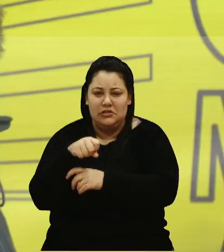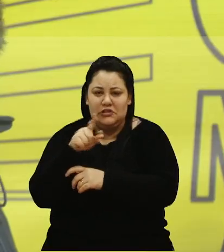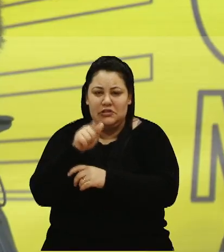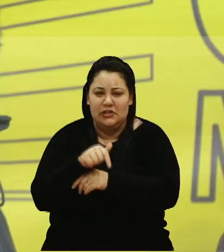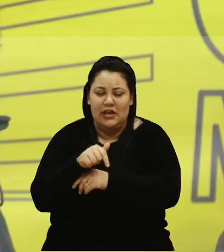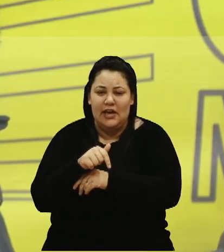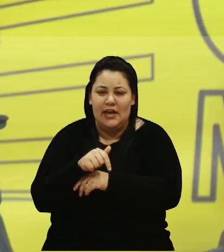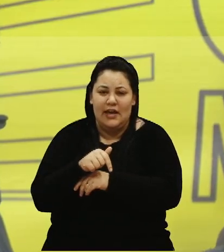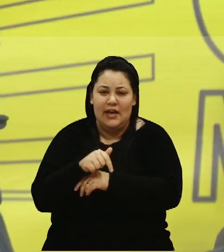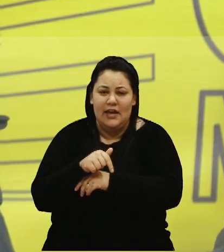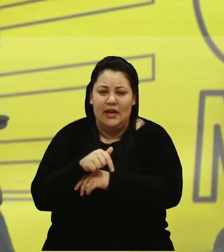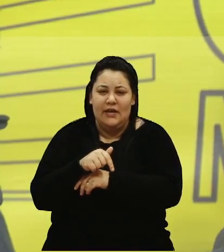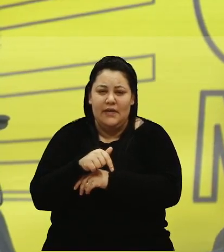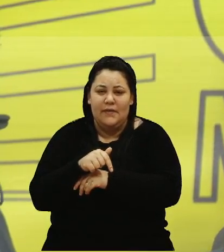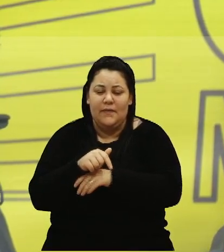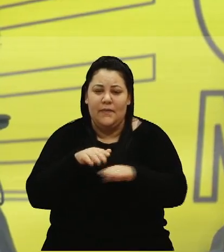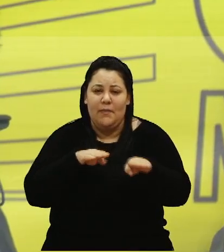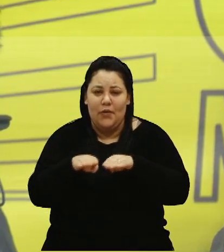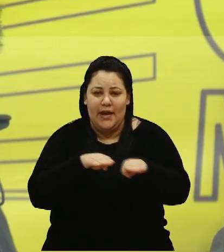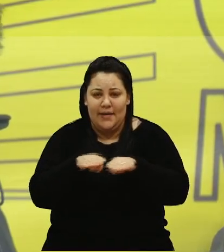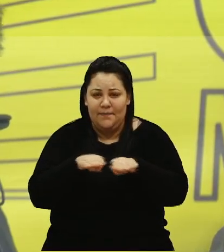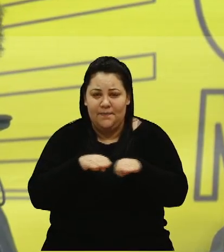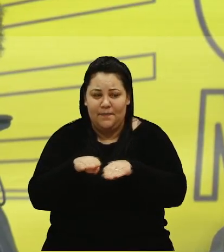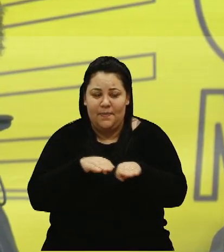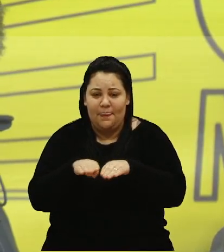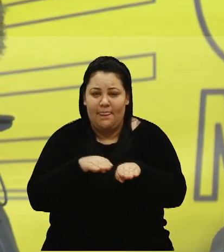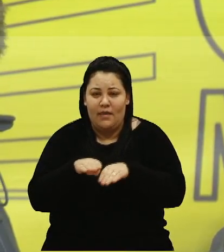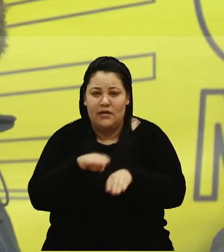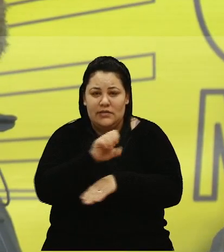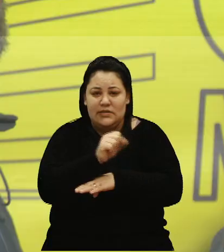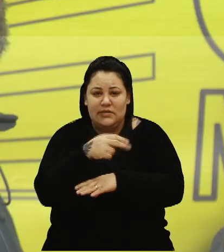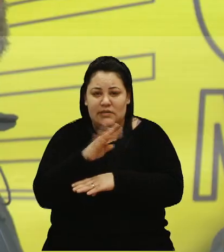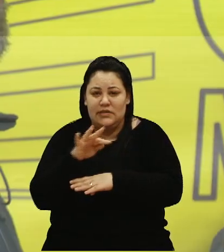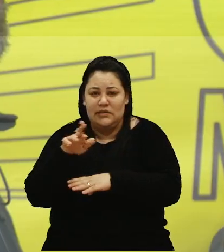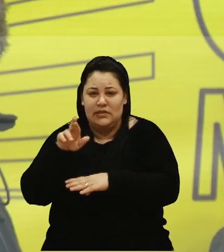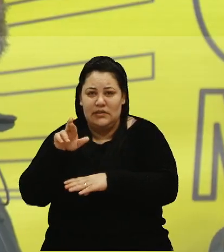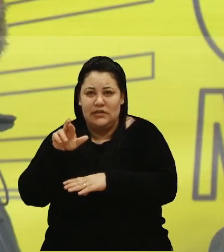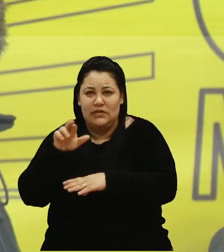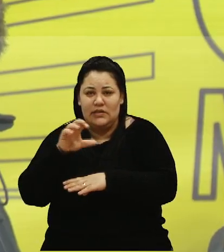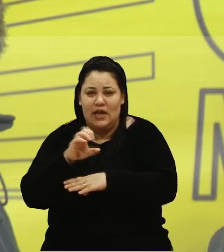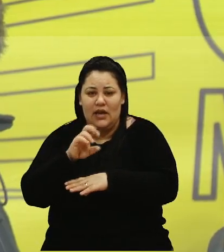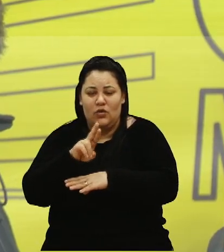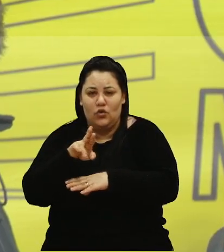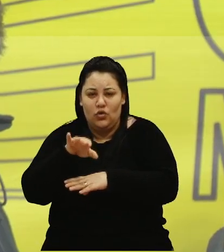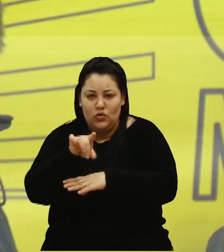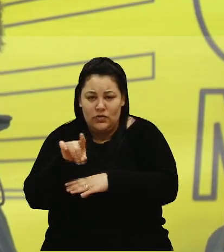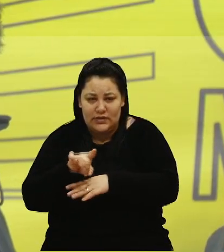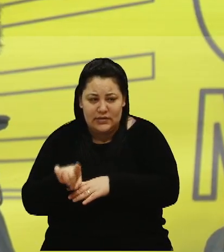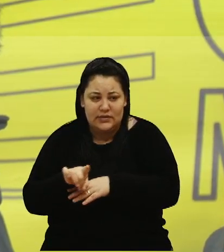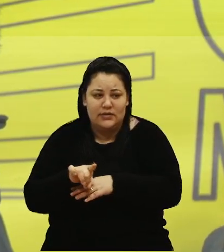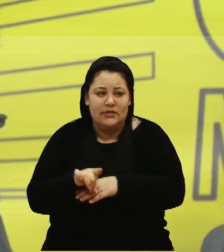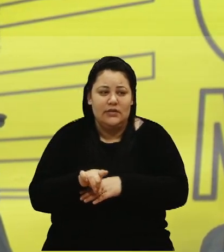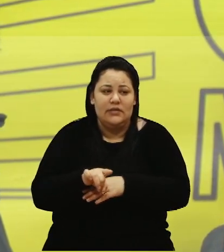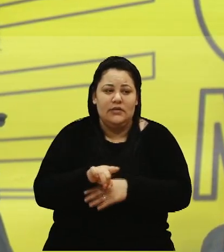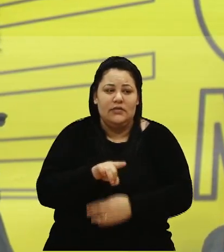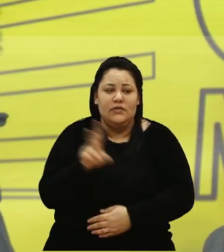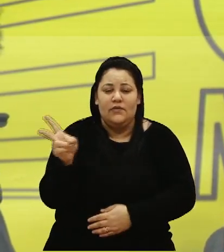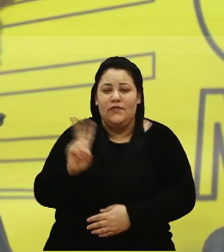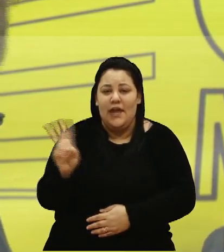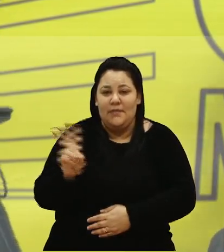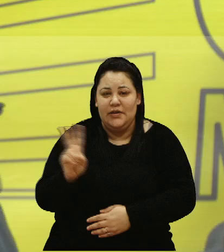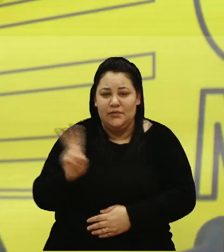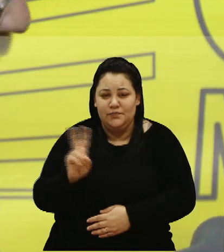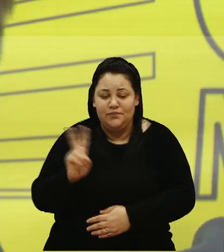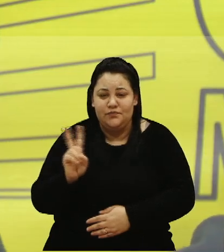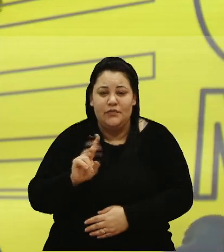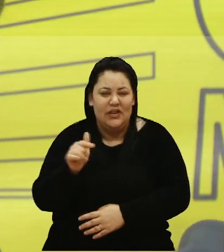de Guaporé, tem o Autódromo de Santa Cruz do Sul, tem o Autódromo de Tarumã em Viamão e o Veloparque em Nova Santa Rita. O Veloparque que é o mais